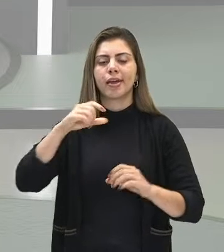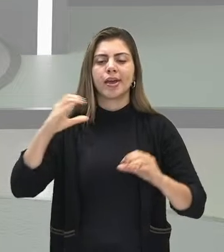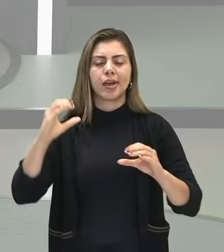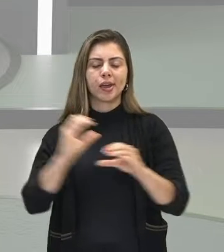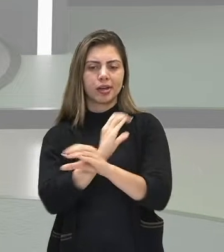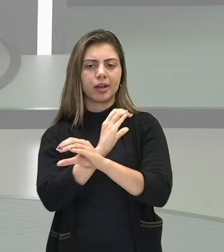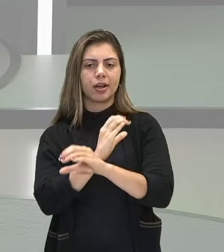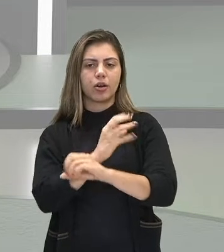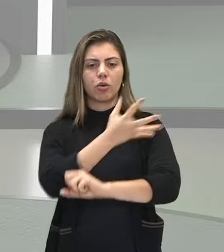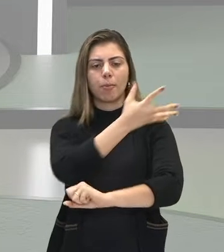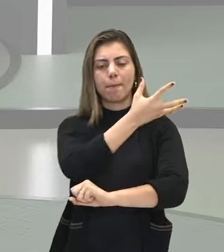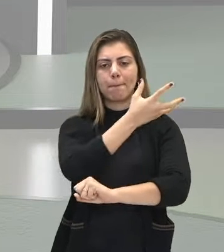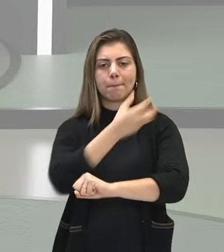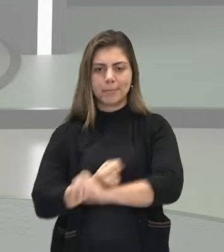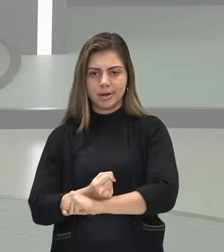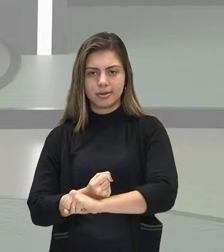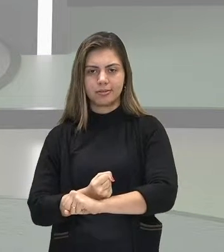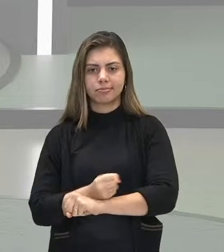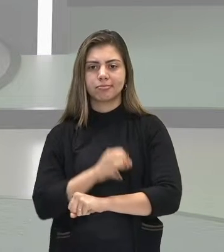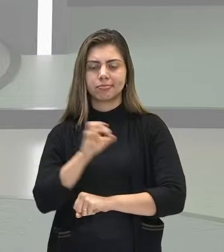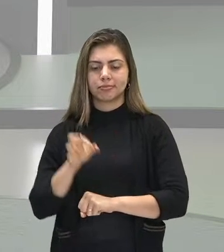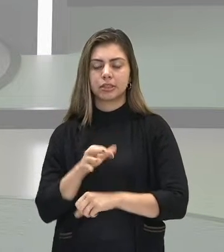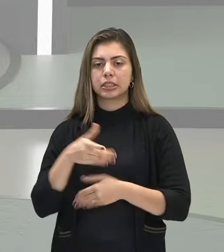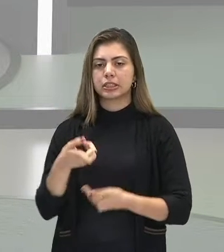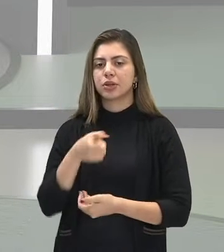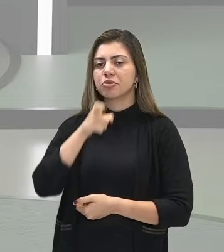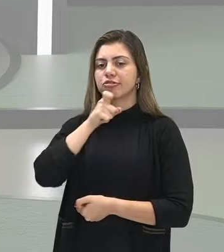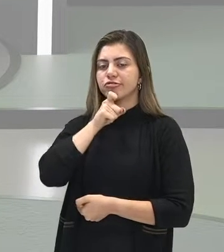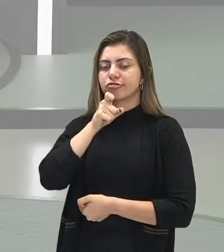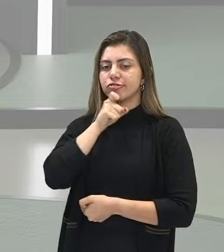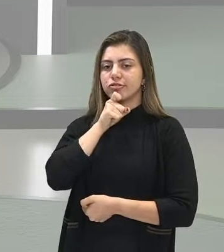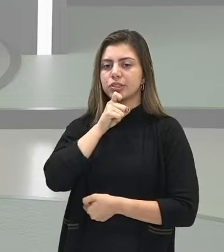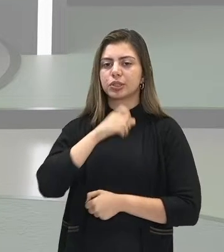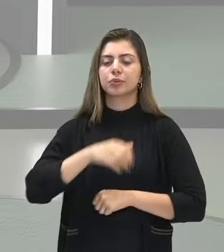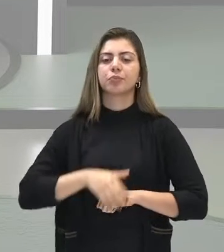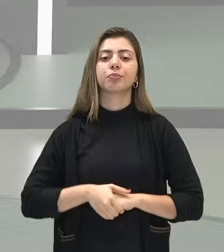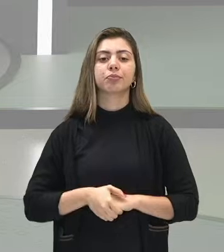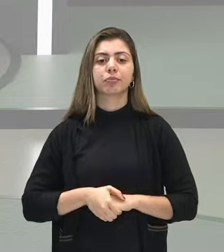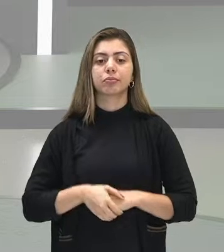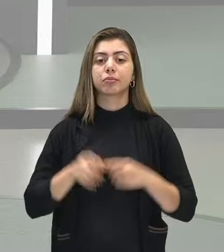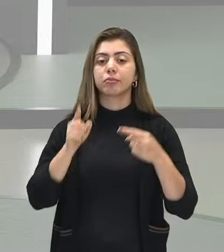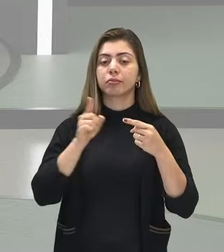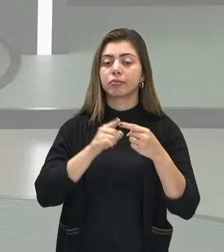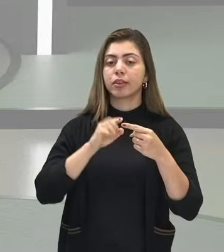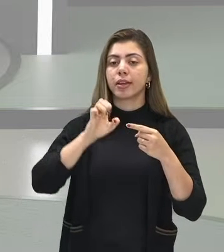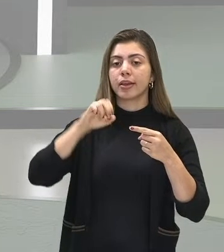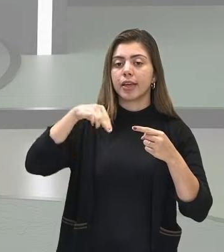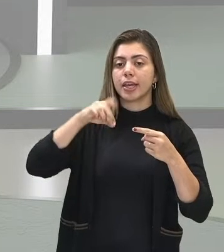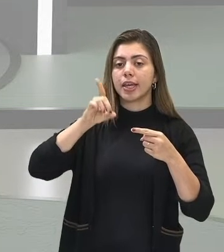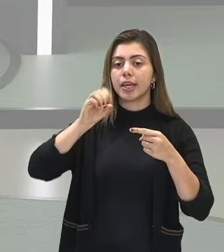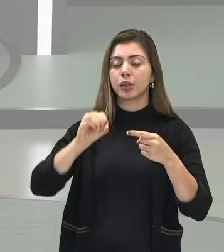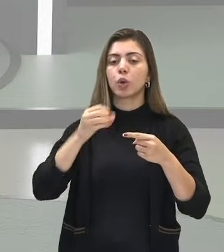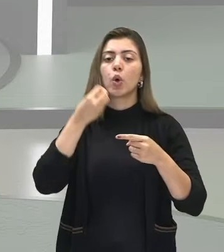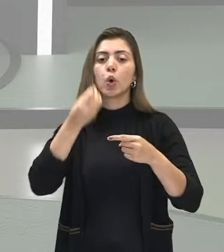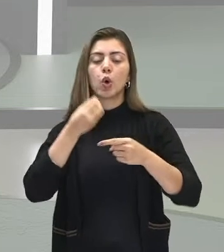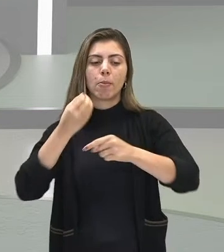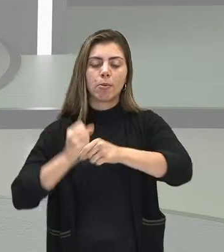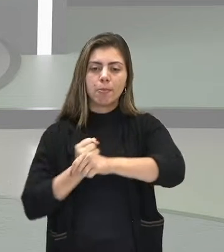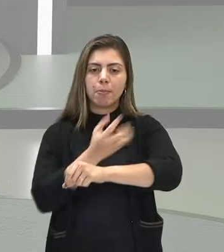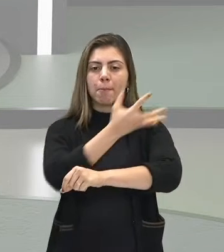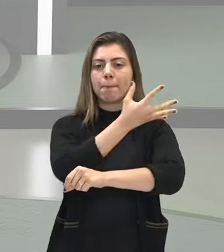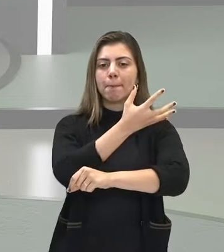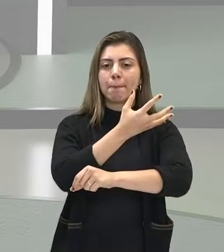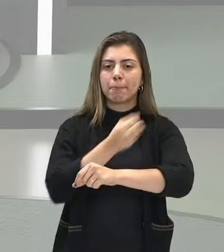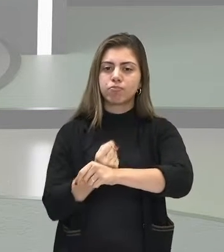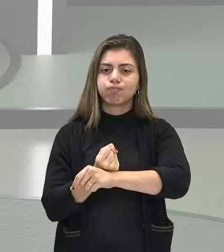energia e o sistema esfria, tá? Então, na reação endotérmica, é mais quente